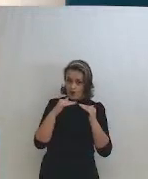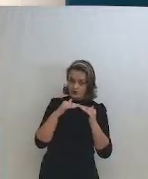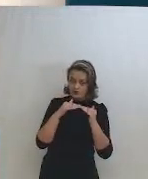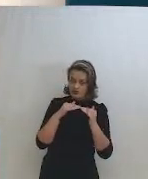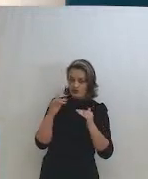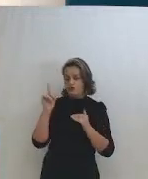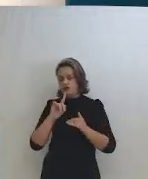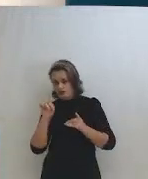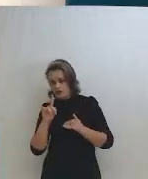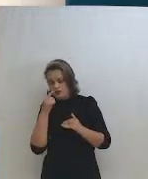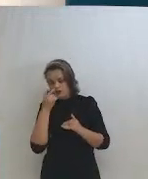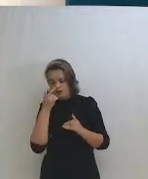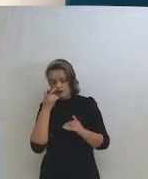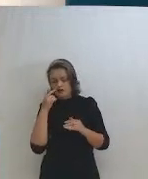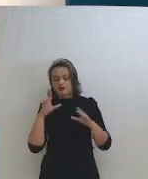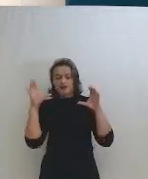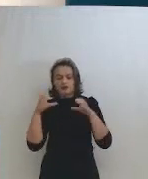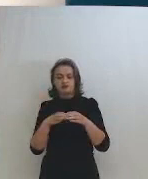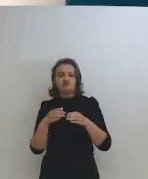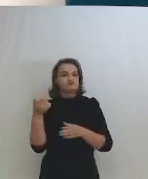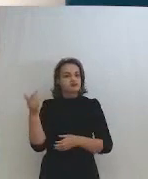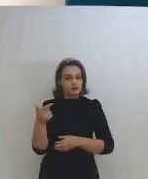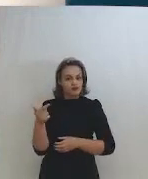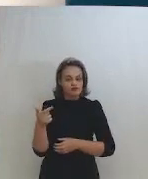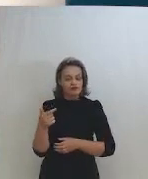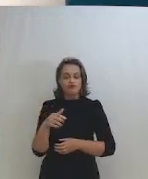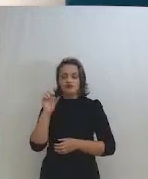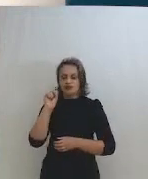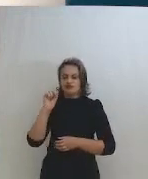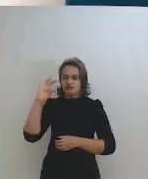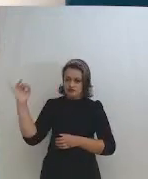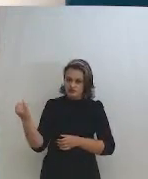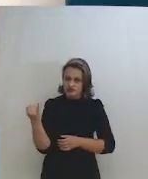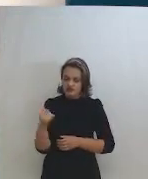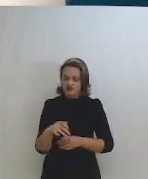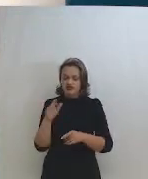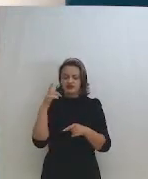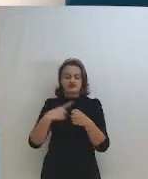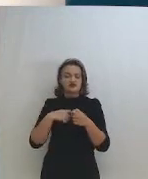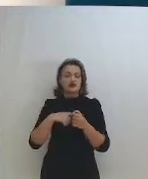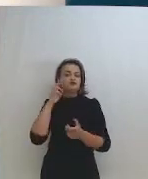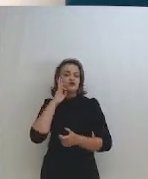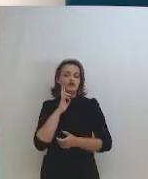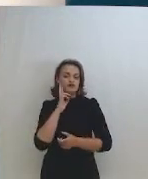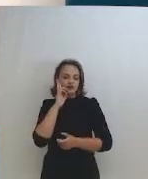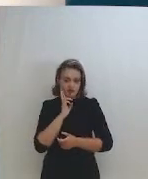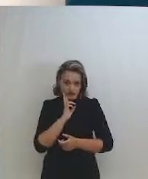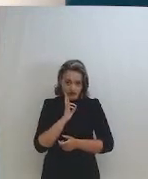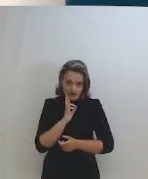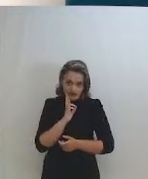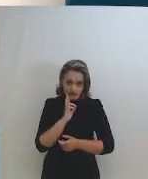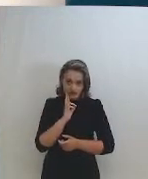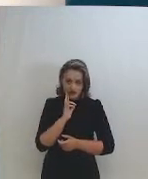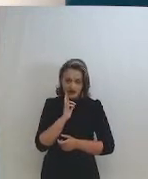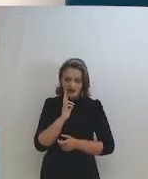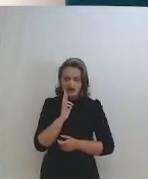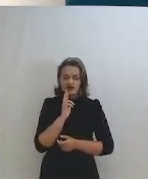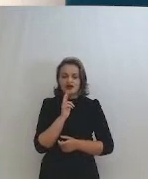Câmara Criminal, do Tribunal de Justiça do Estado de Rondônia, ao denegar, ou seja, que de fato houve uma revisão,